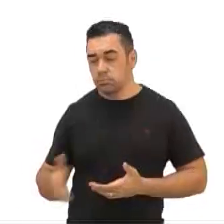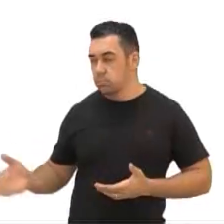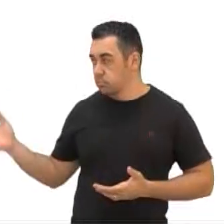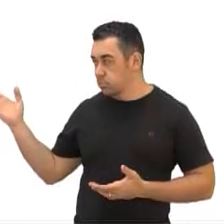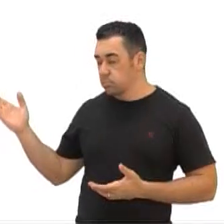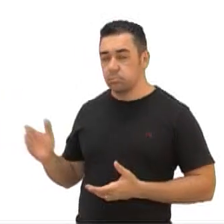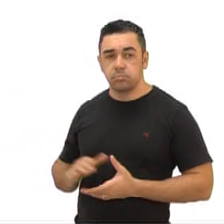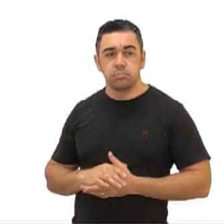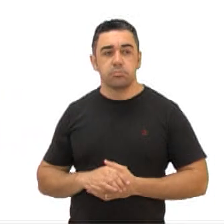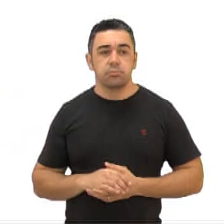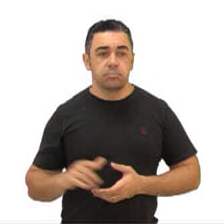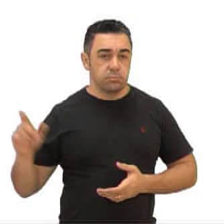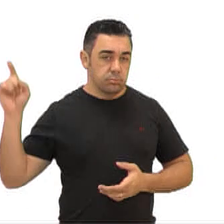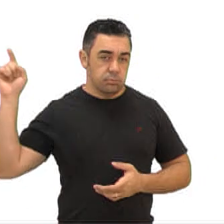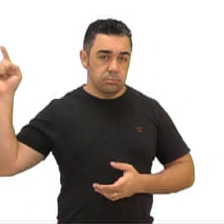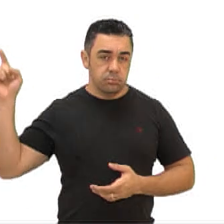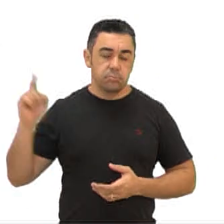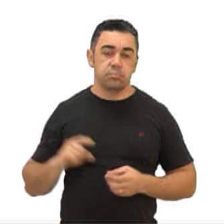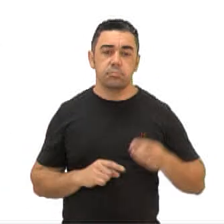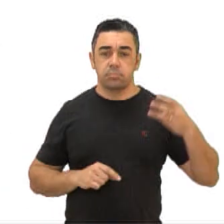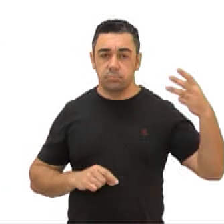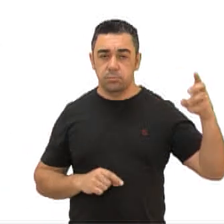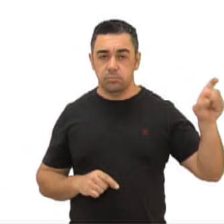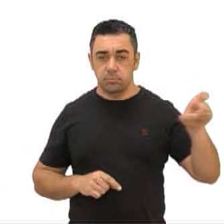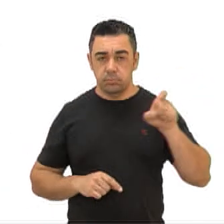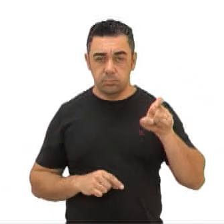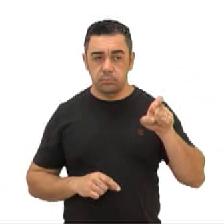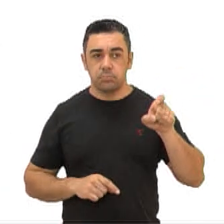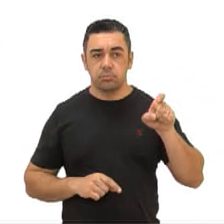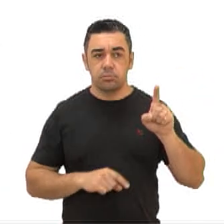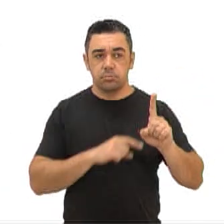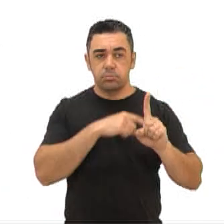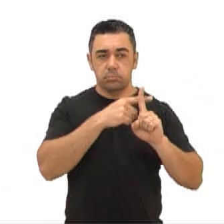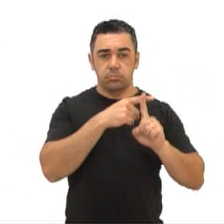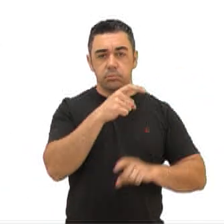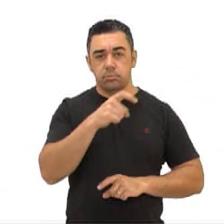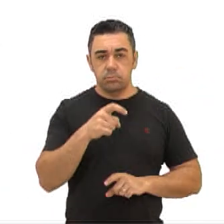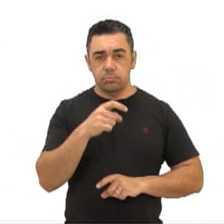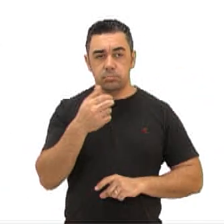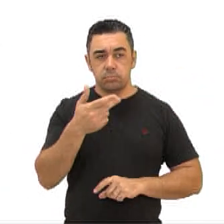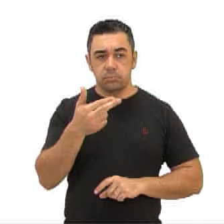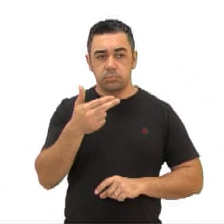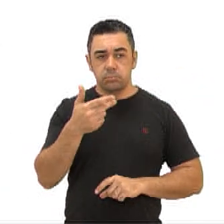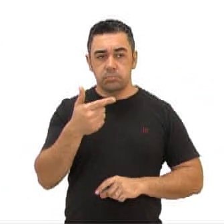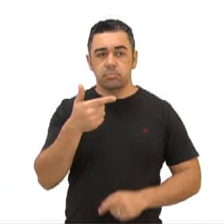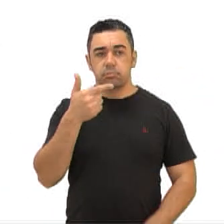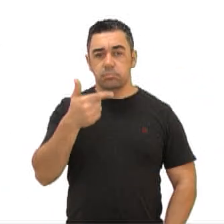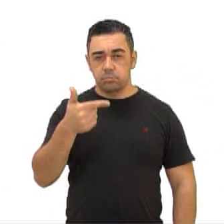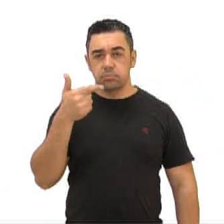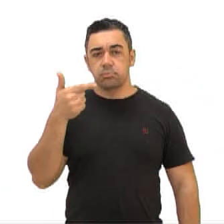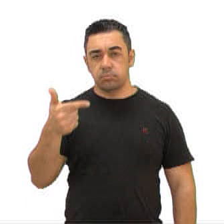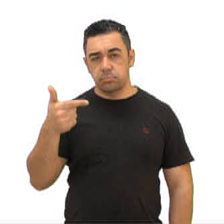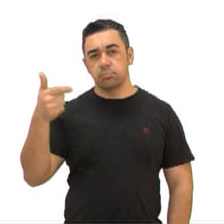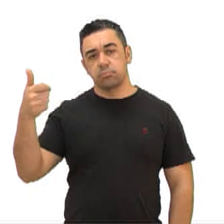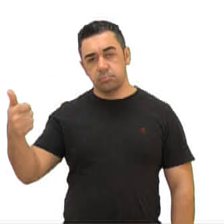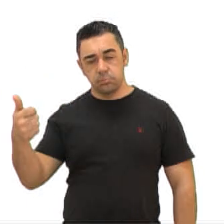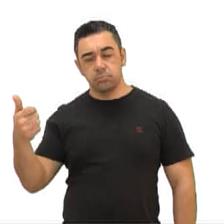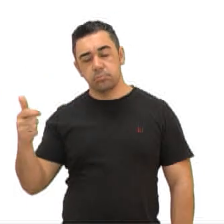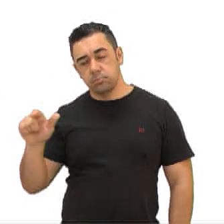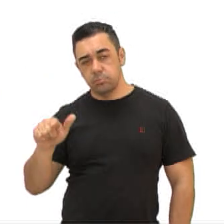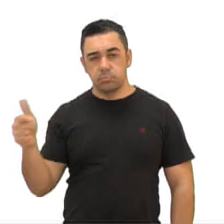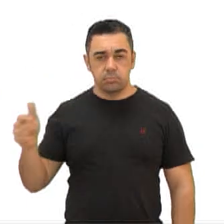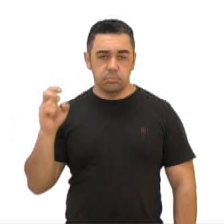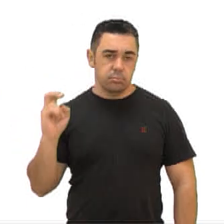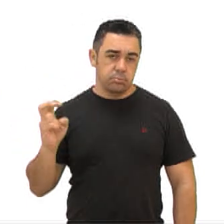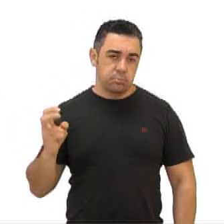Para representar essa igualdade, nós temos que 3x mais x é igual ao outro lado